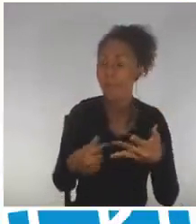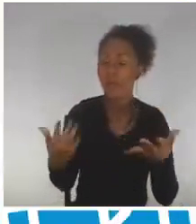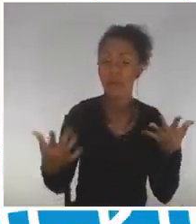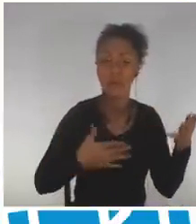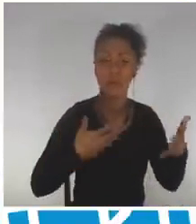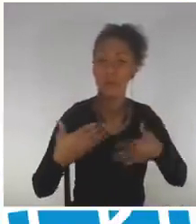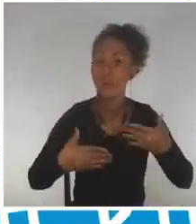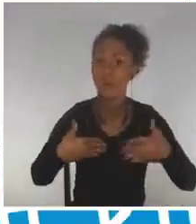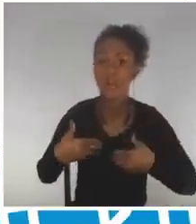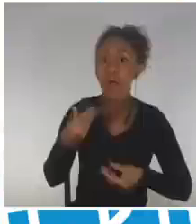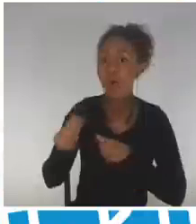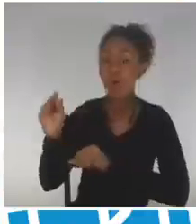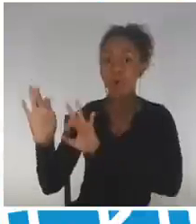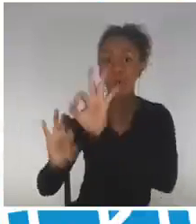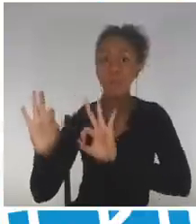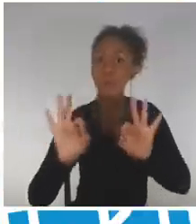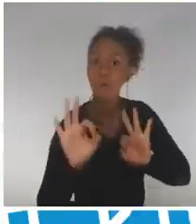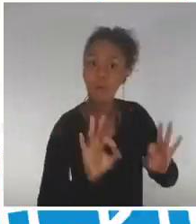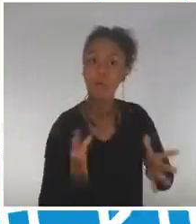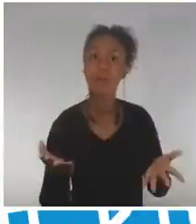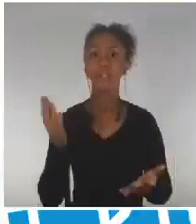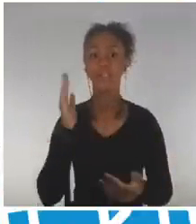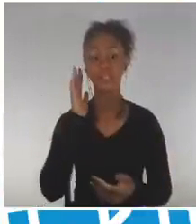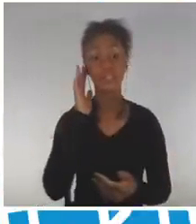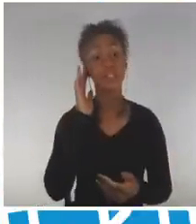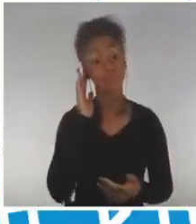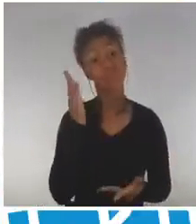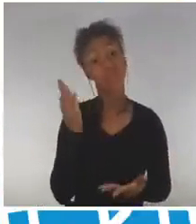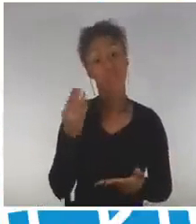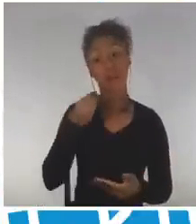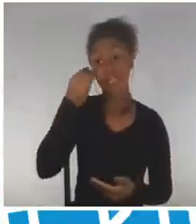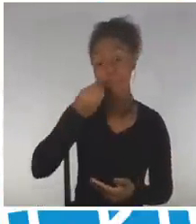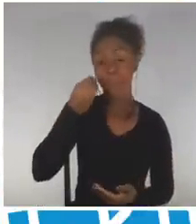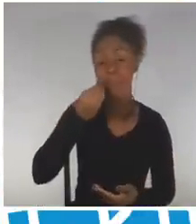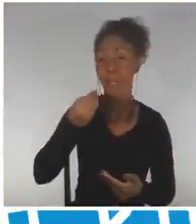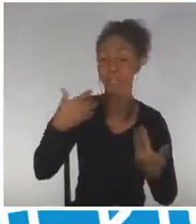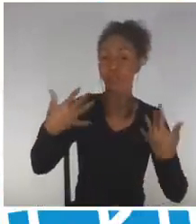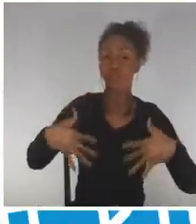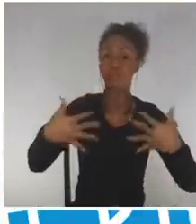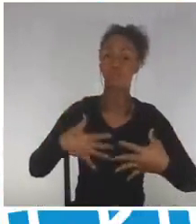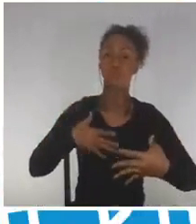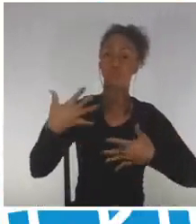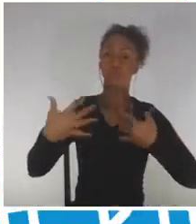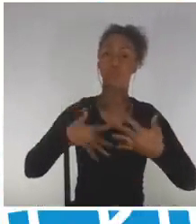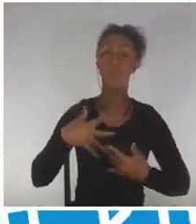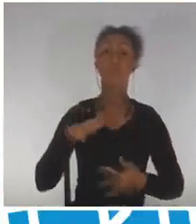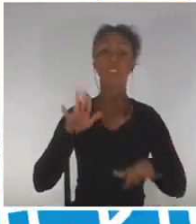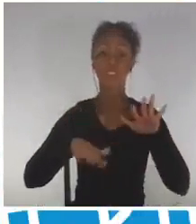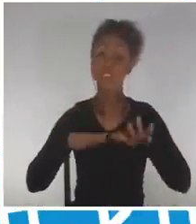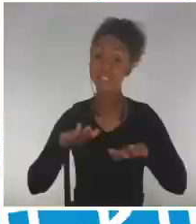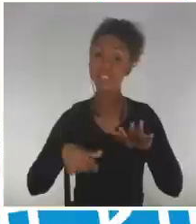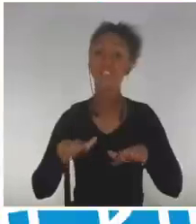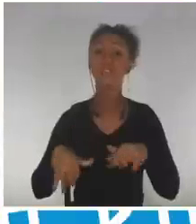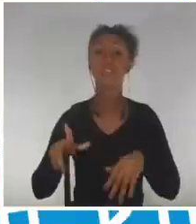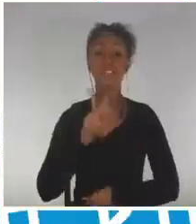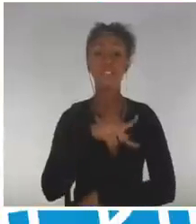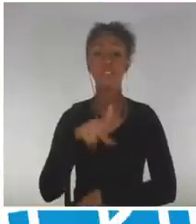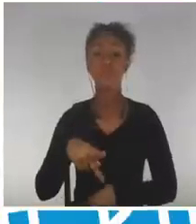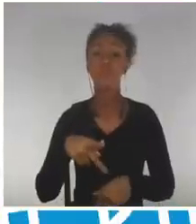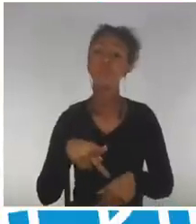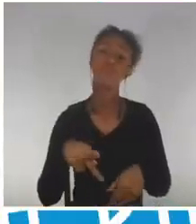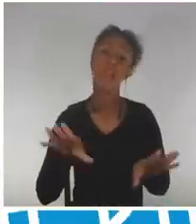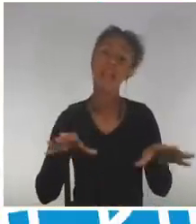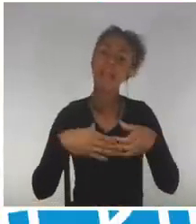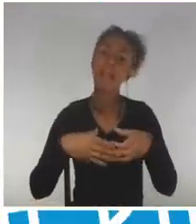então é um período de mudança muito profunda, e que, inclusive, algumas redes deixam o 6º ano como parte da